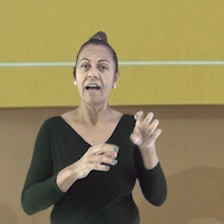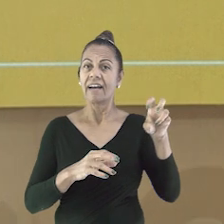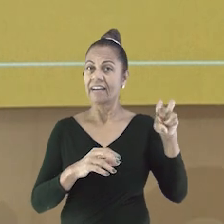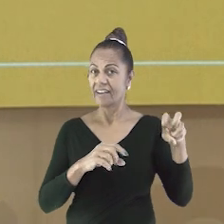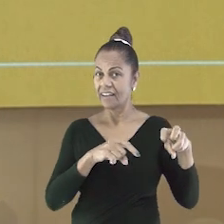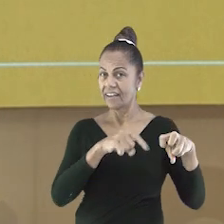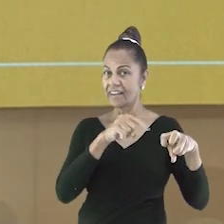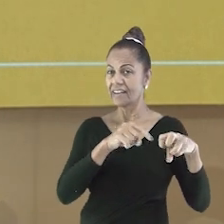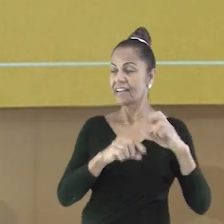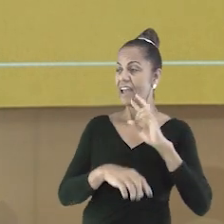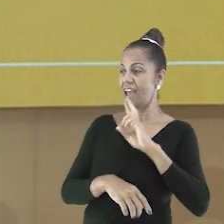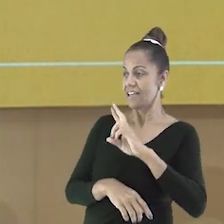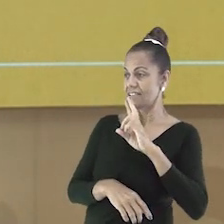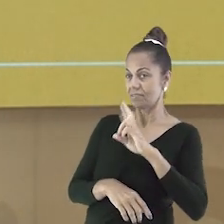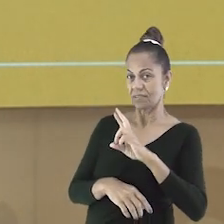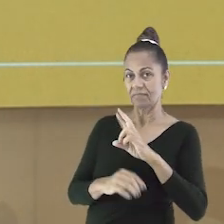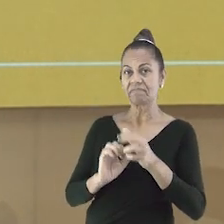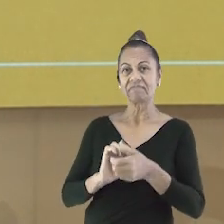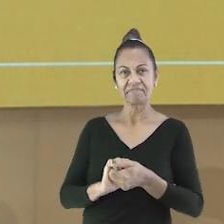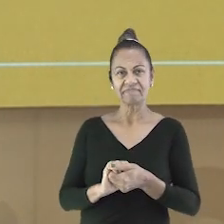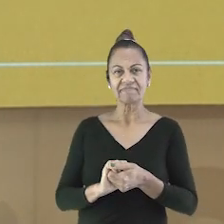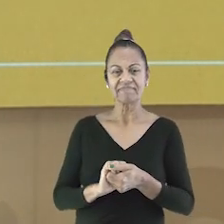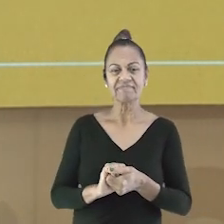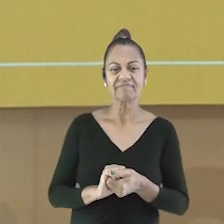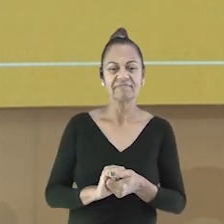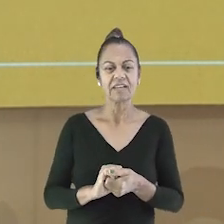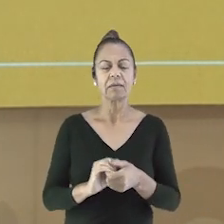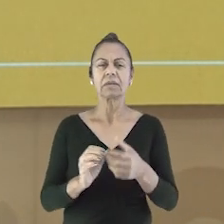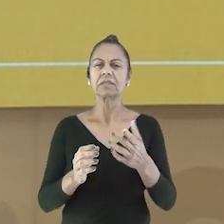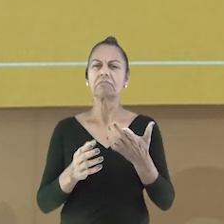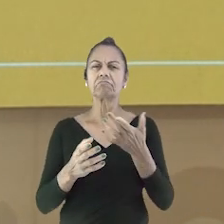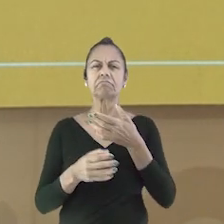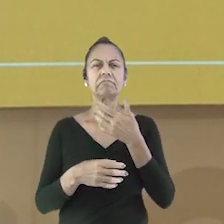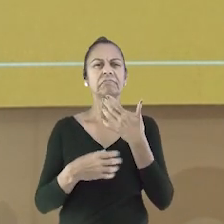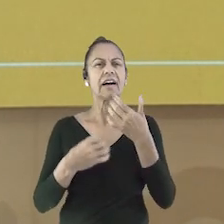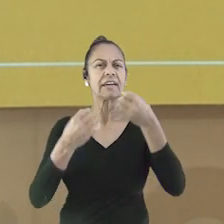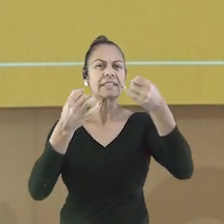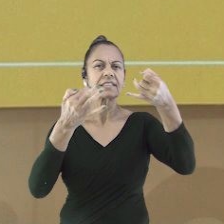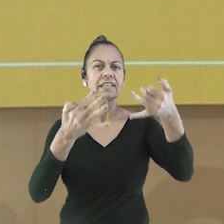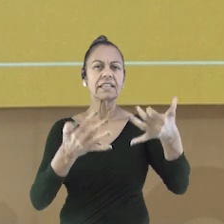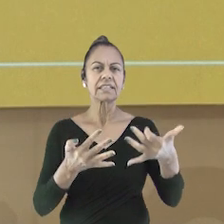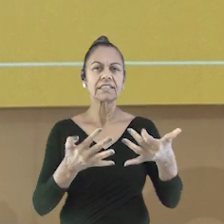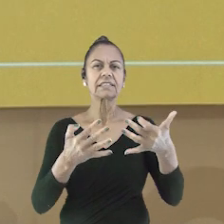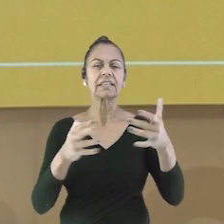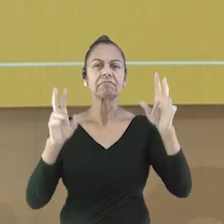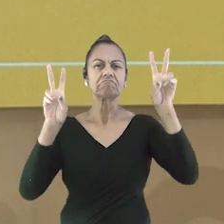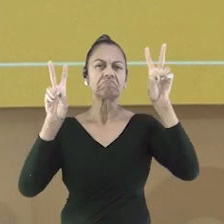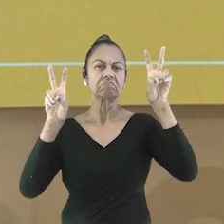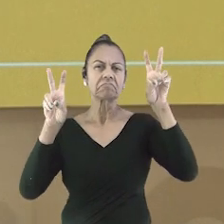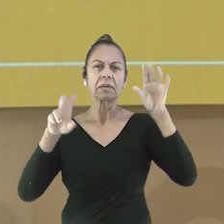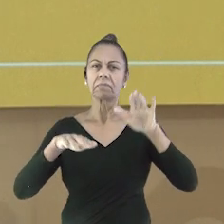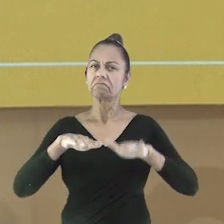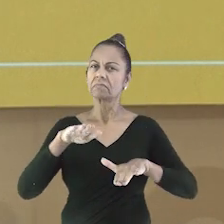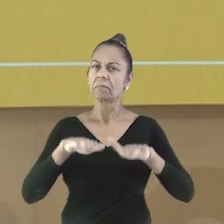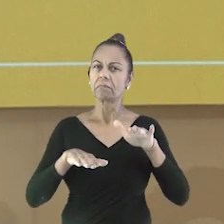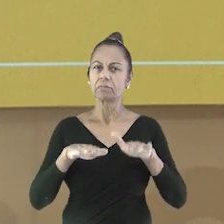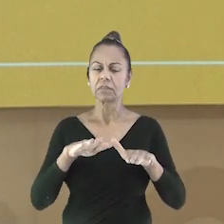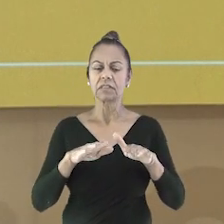às perguntas. O objetivo principal é extrair informações e declarações para